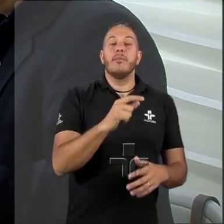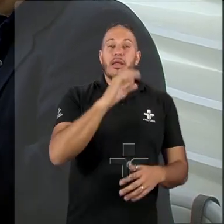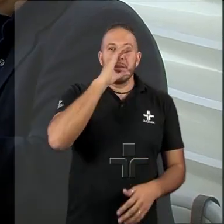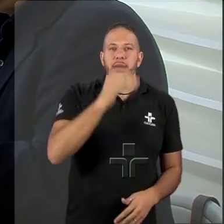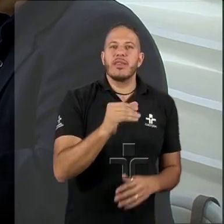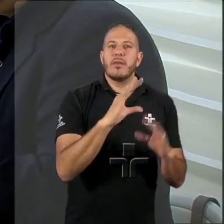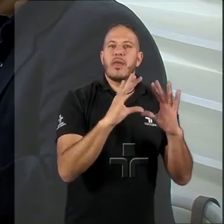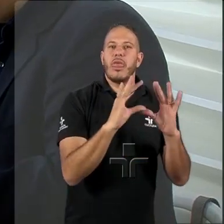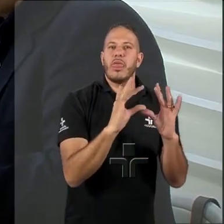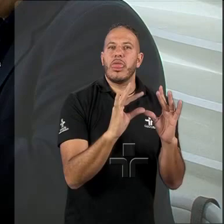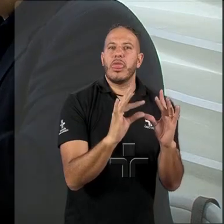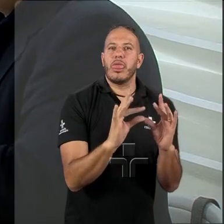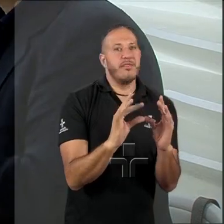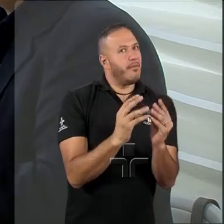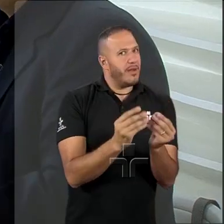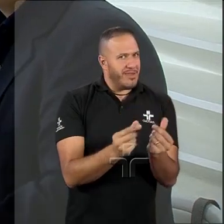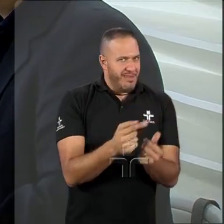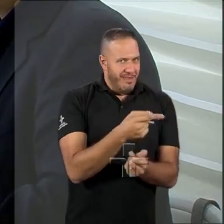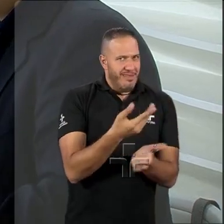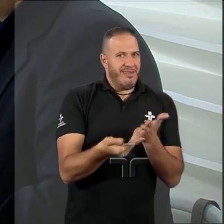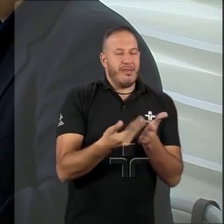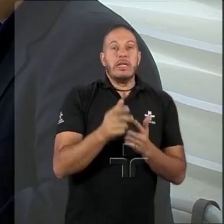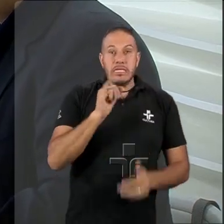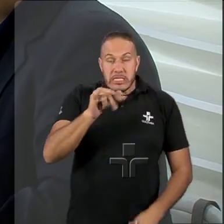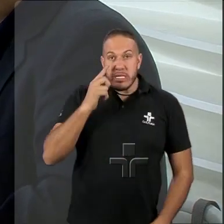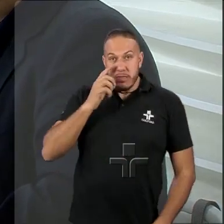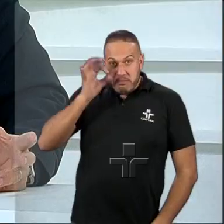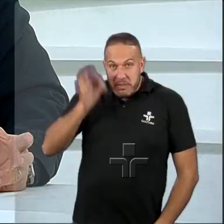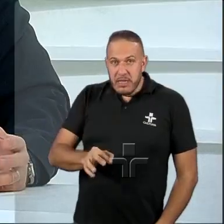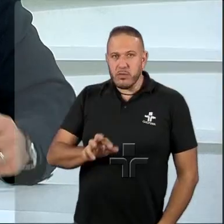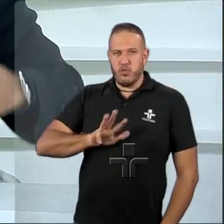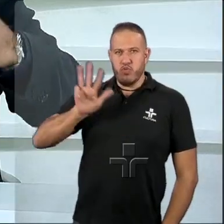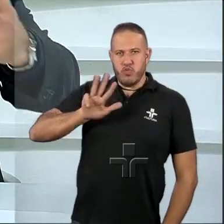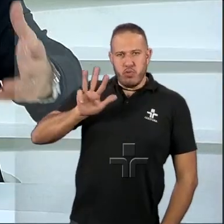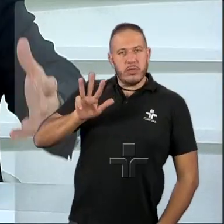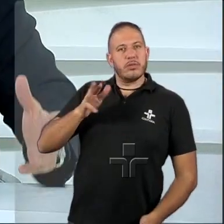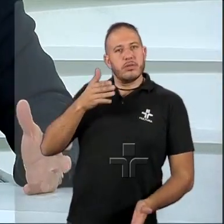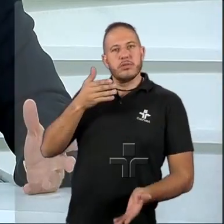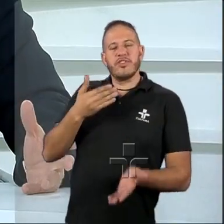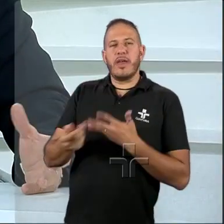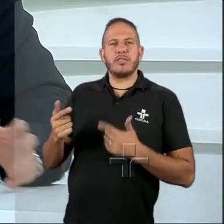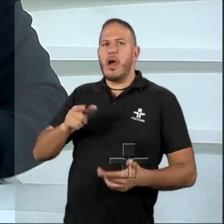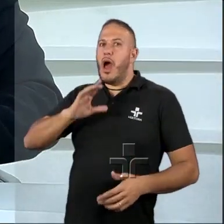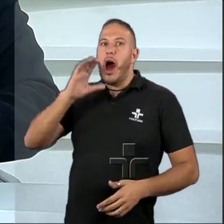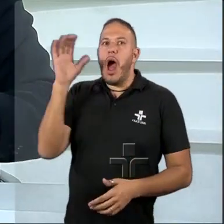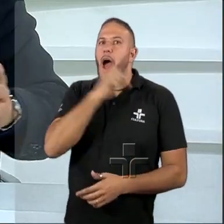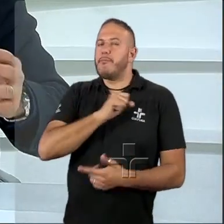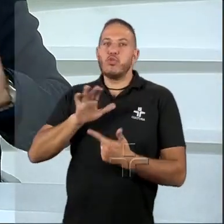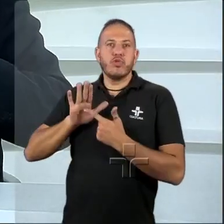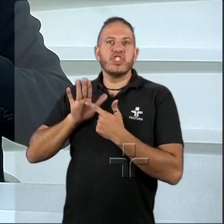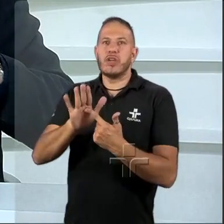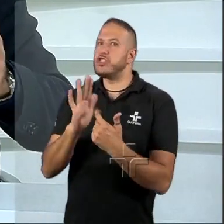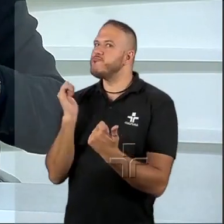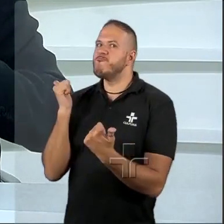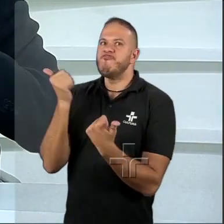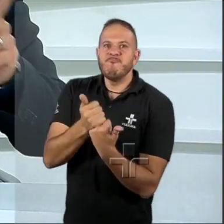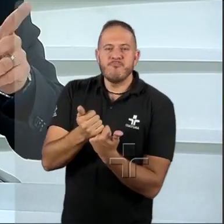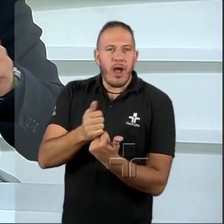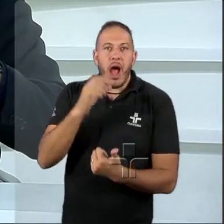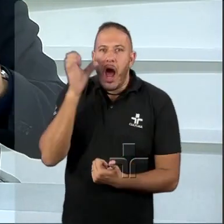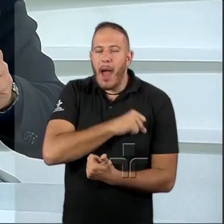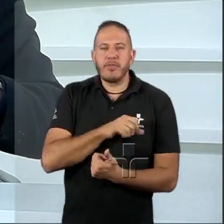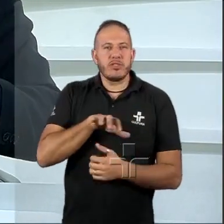espaço. Se Lula tivesse realmente saído da disputa, tivesse indicado logo um sucessor e, consequentemente, esse